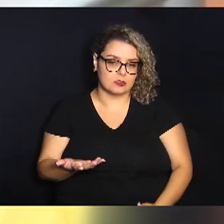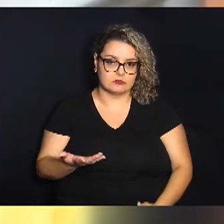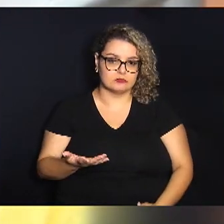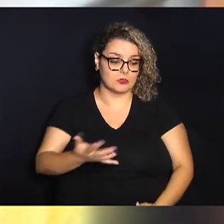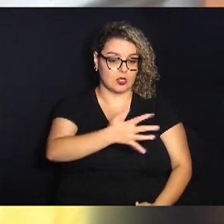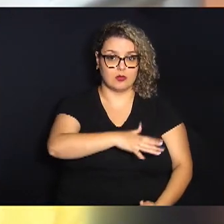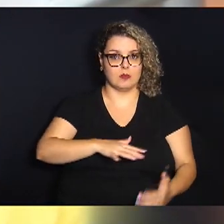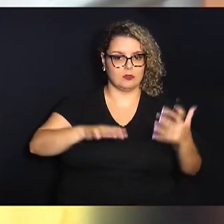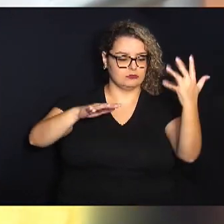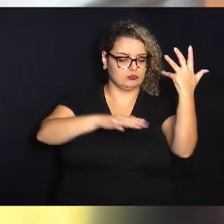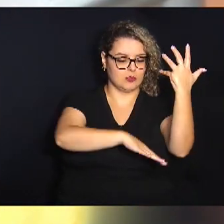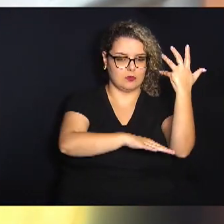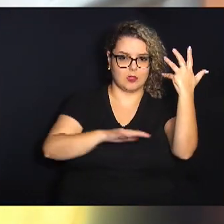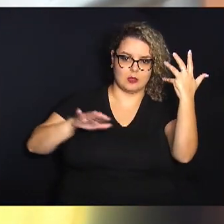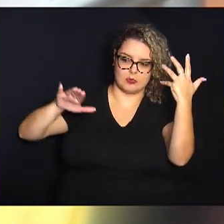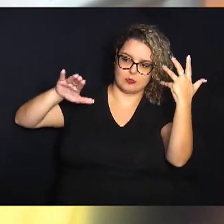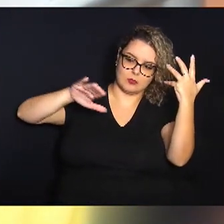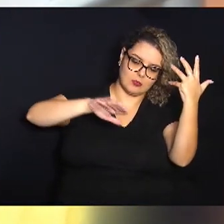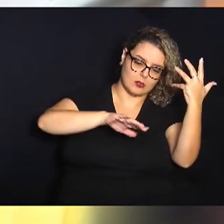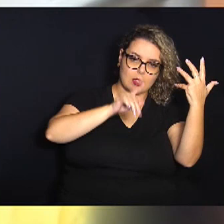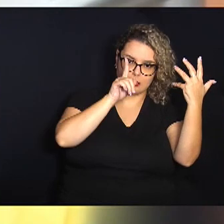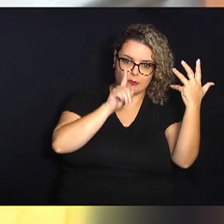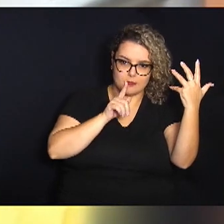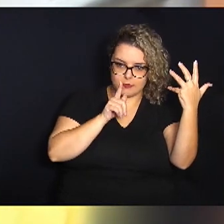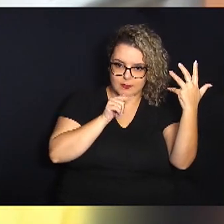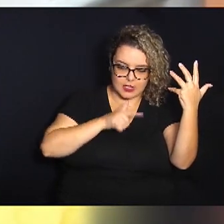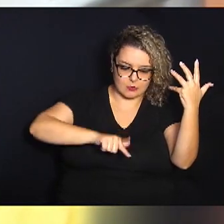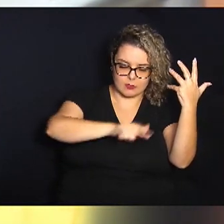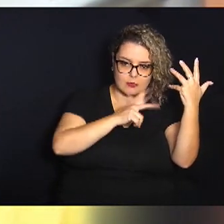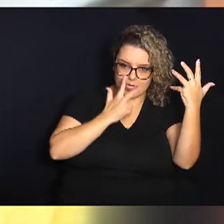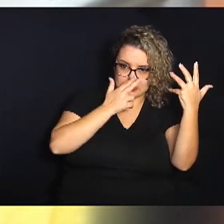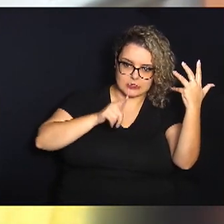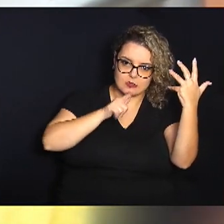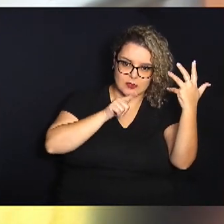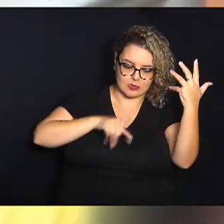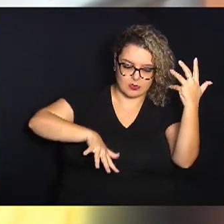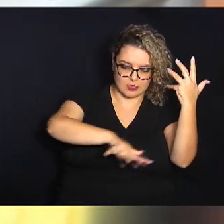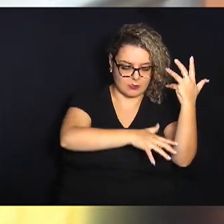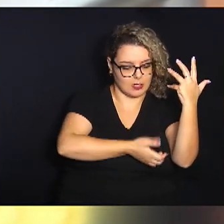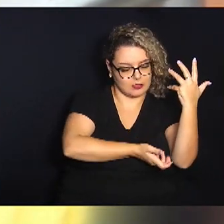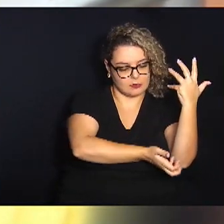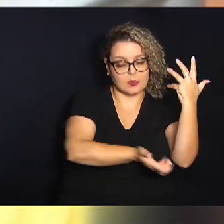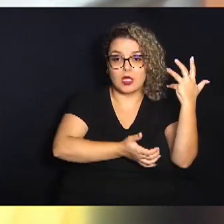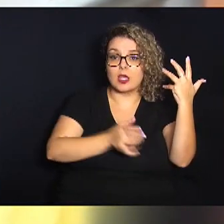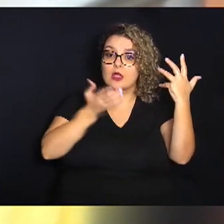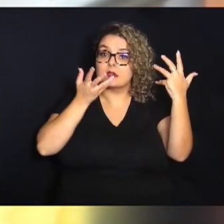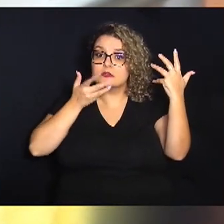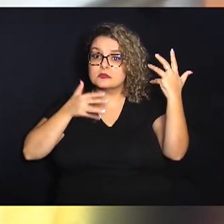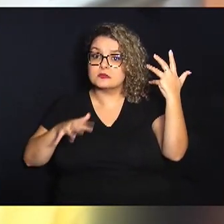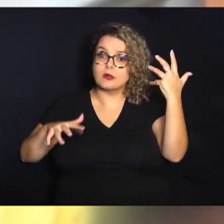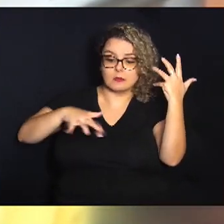área rebaixada, como se fosse um lago. E se tiver gramado, as crianças vão utilizar, e no momento